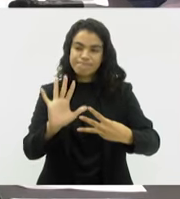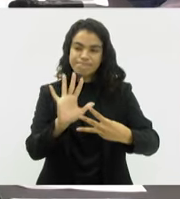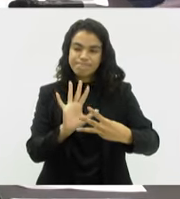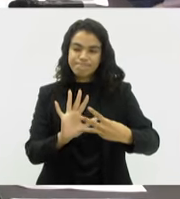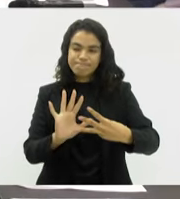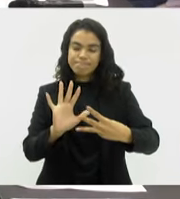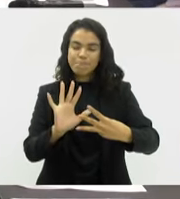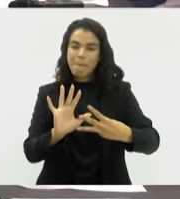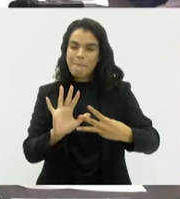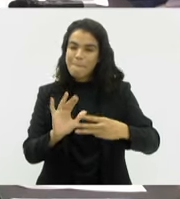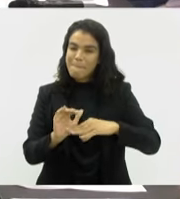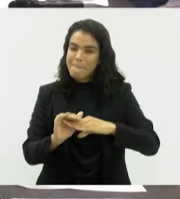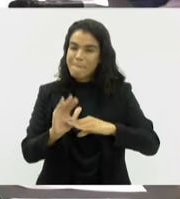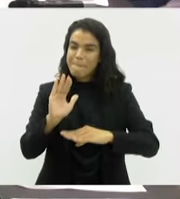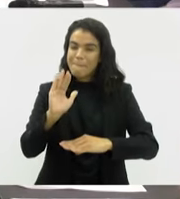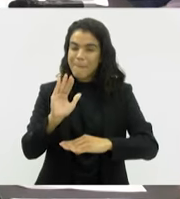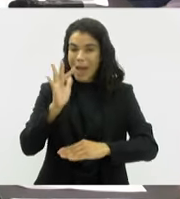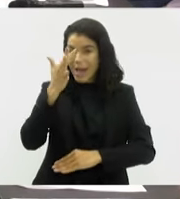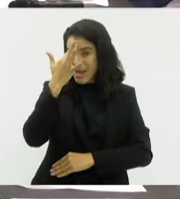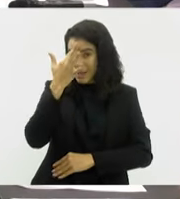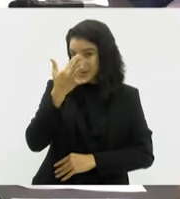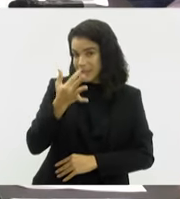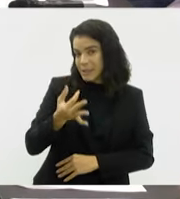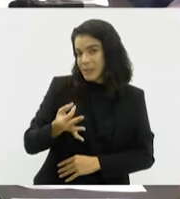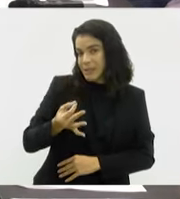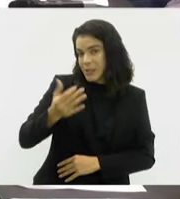tem um caráter mais interpretativo.